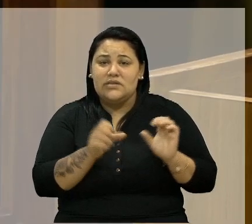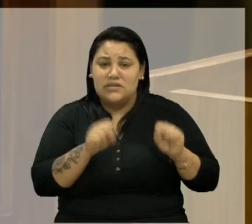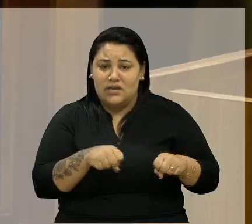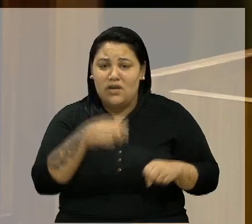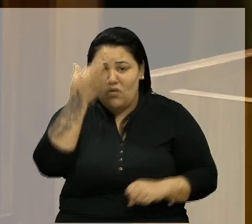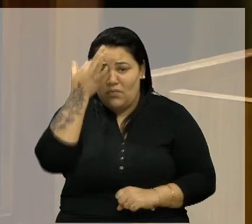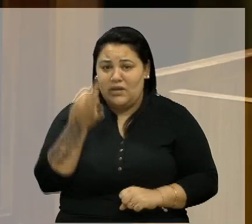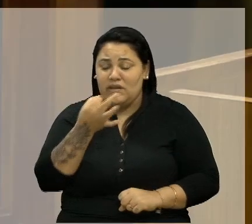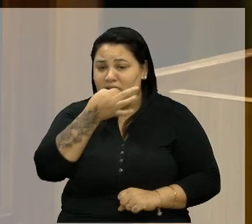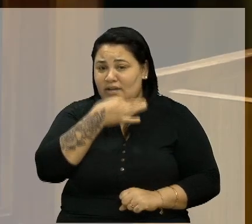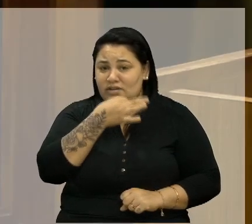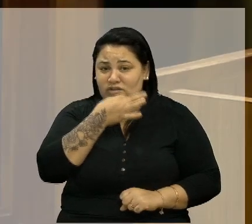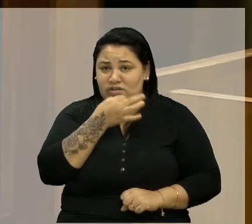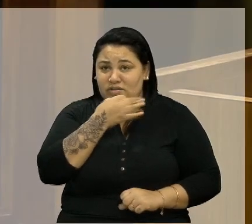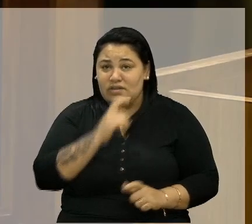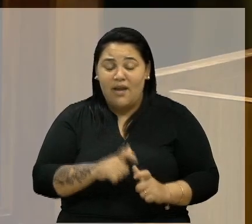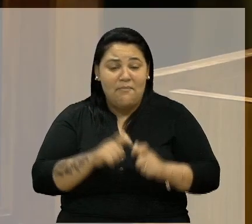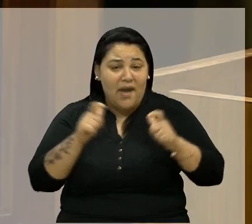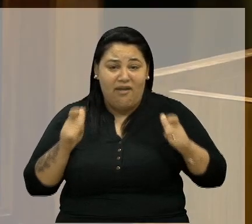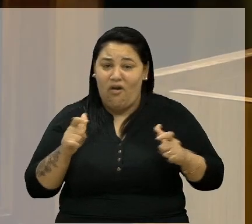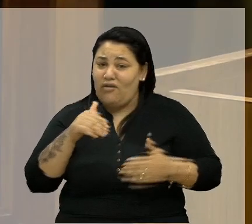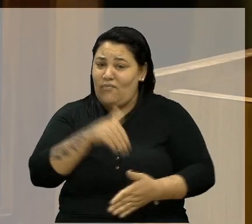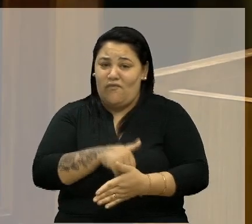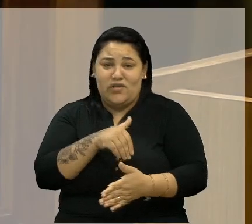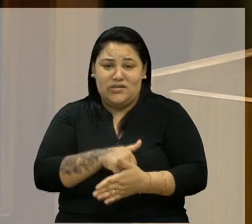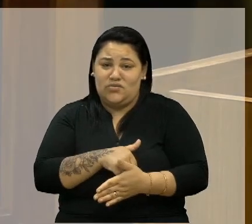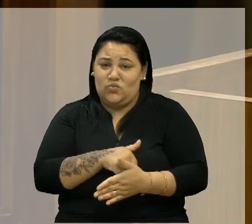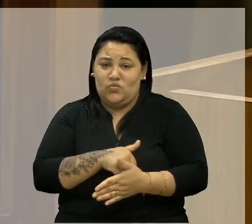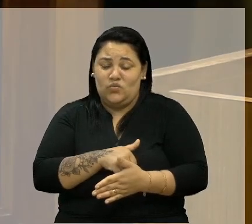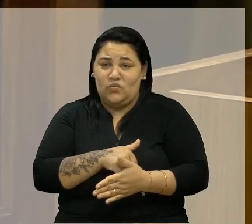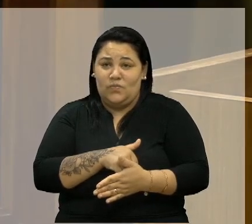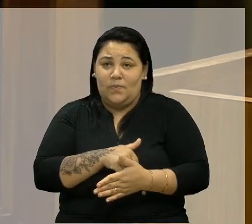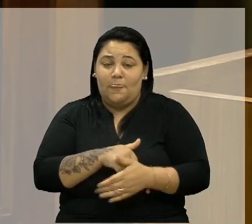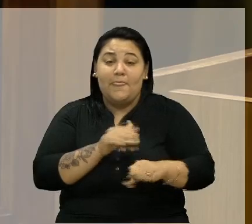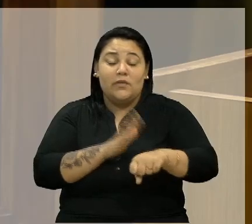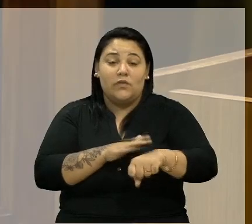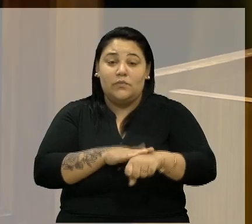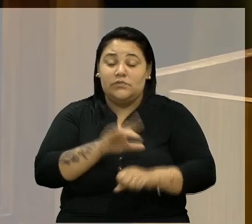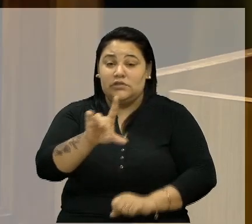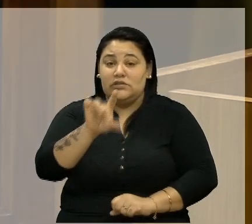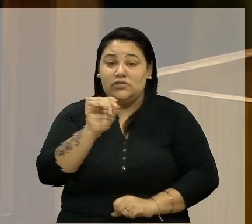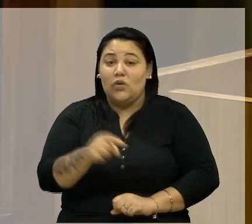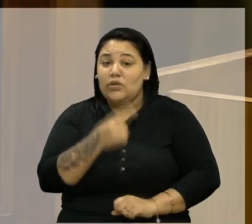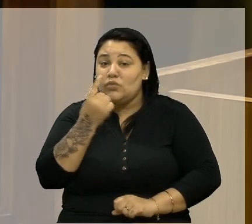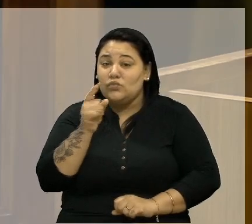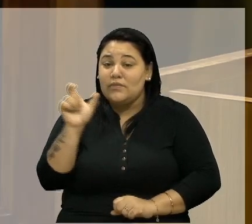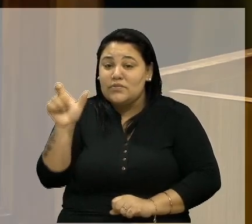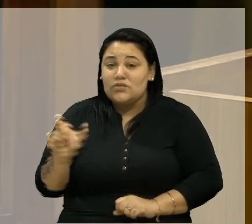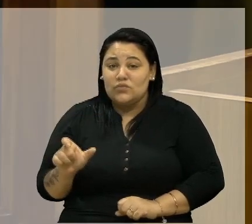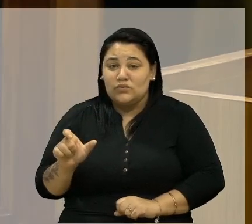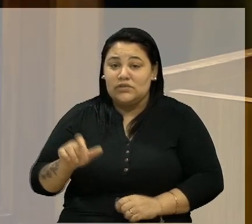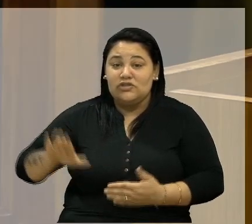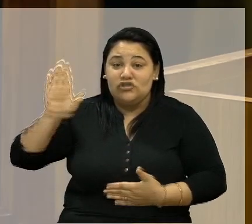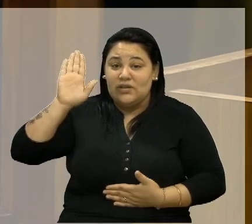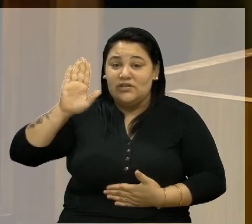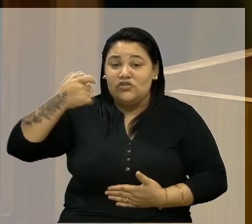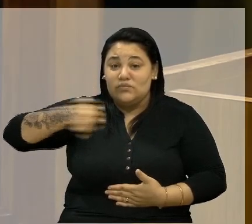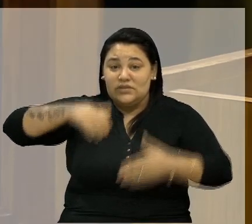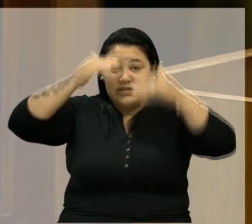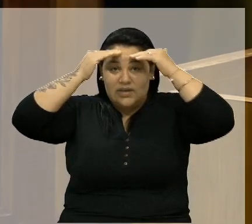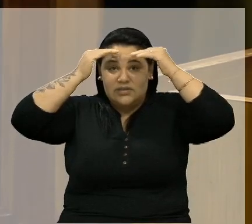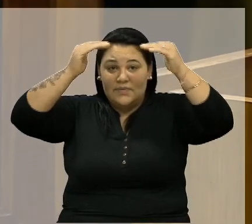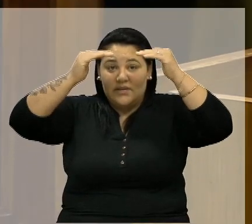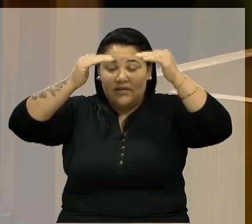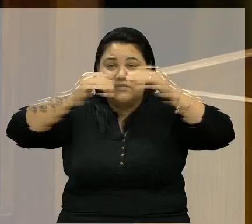entender que Caxias é muito maior do que uma eleição. E quando se escolhe um candidato, a gente tem que respeitar.